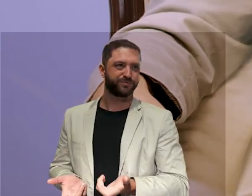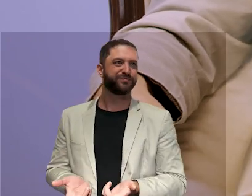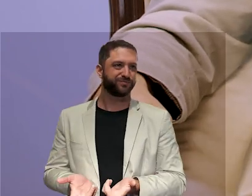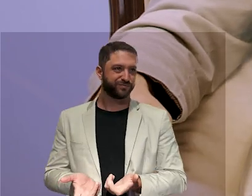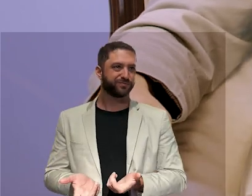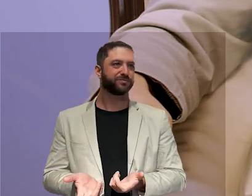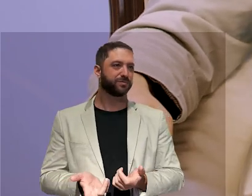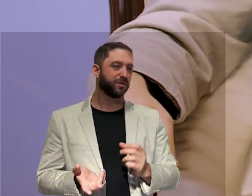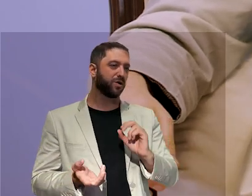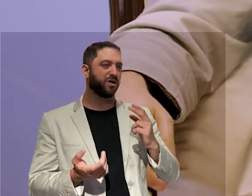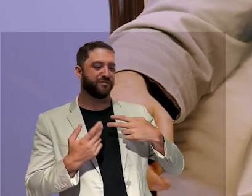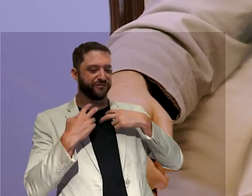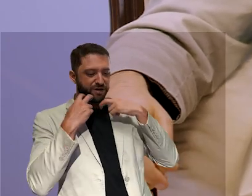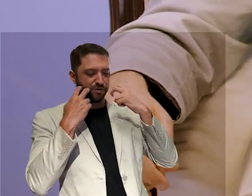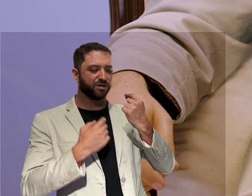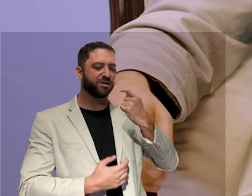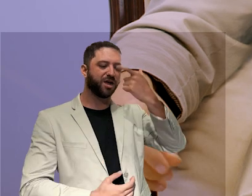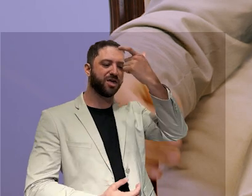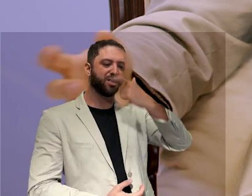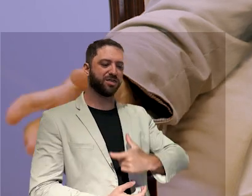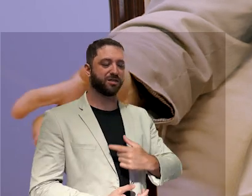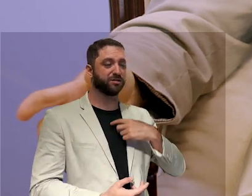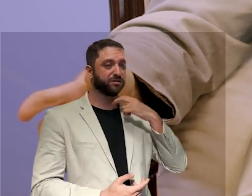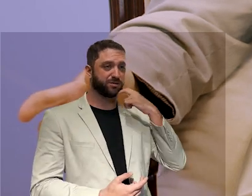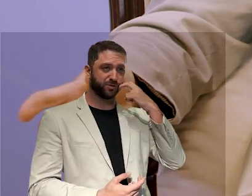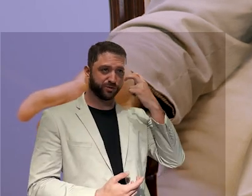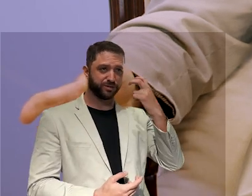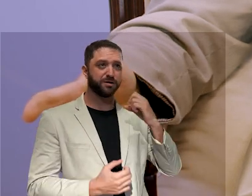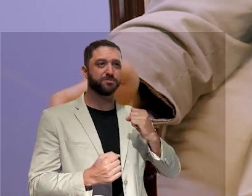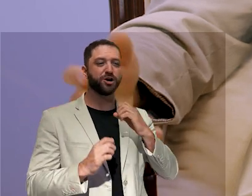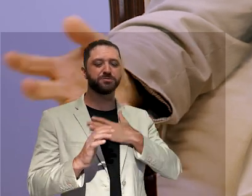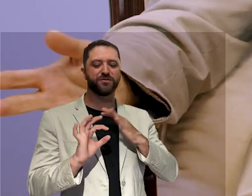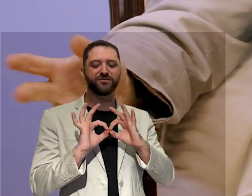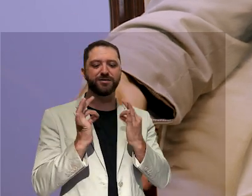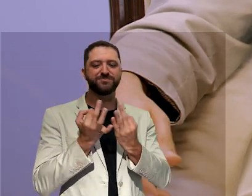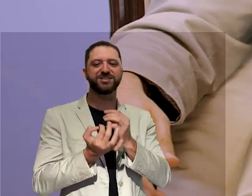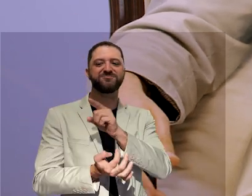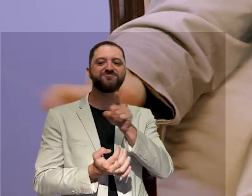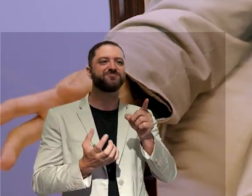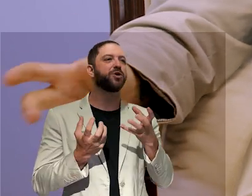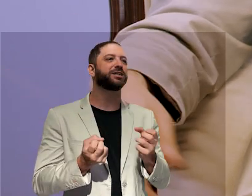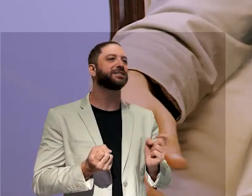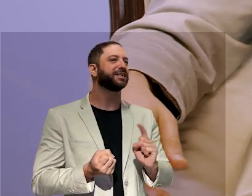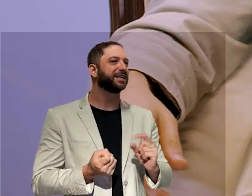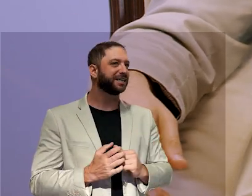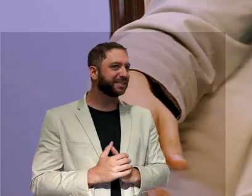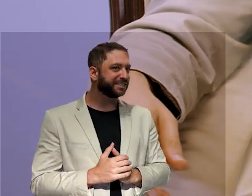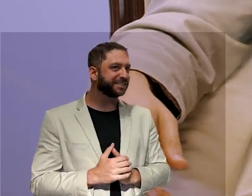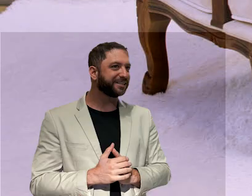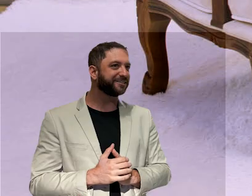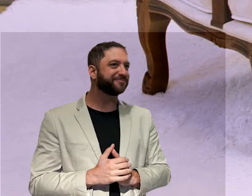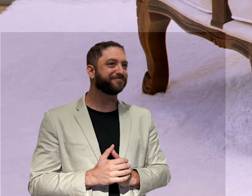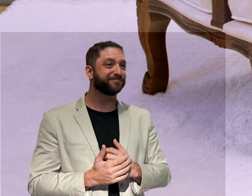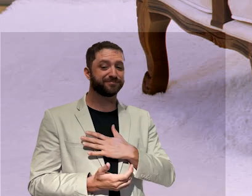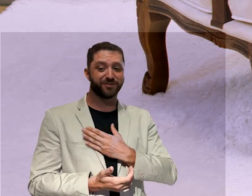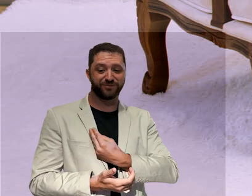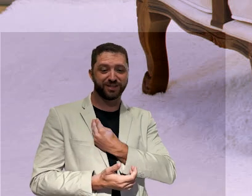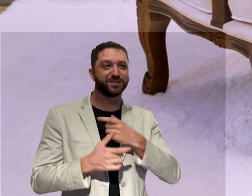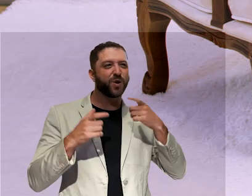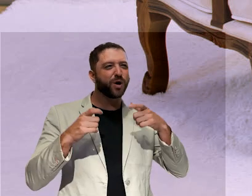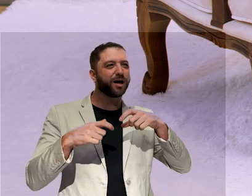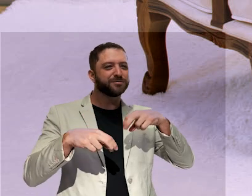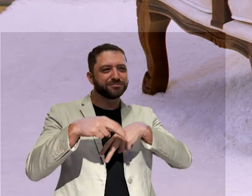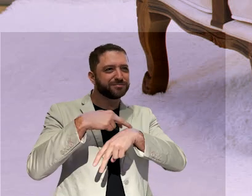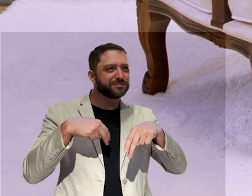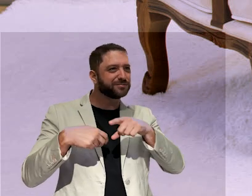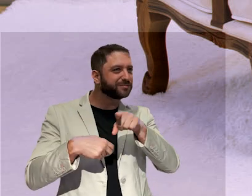nos sentimos envergonhados daquilo que somos, porque talvez não é aceito dentro da nossa família, dentro do meio que a